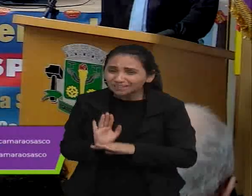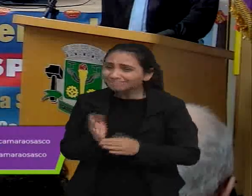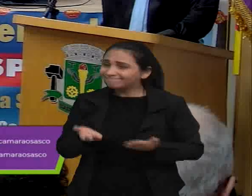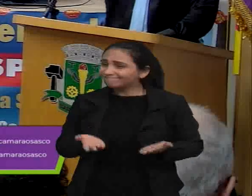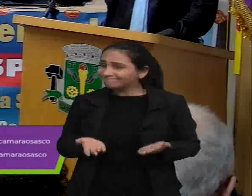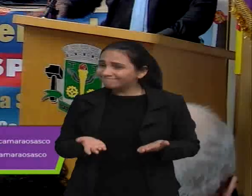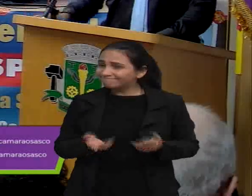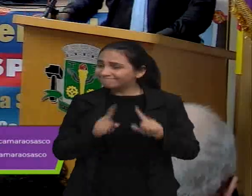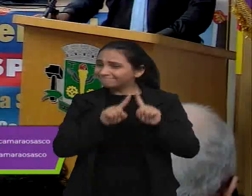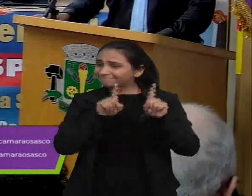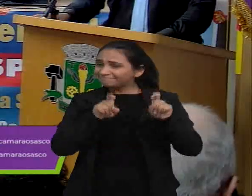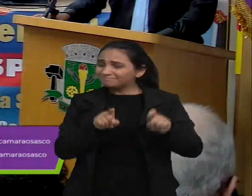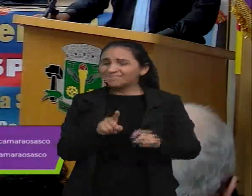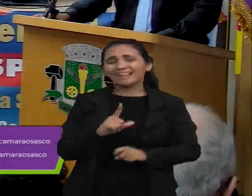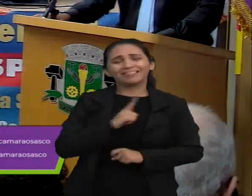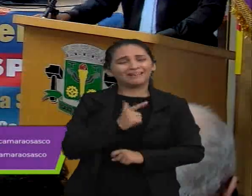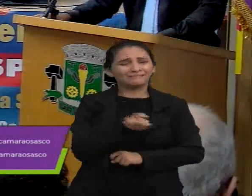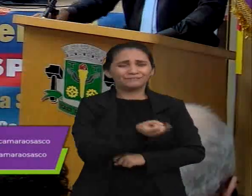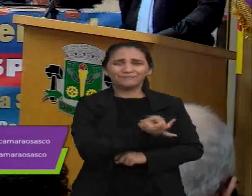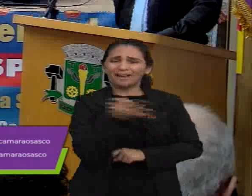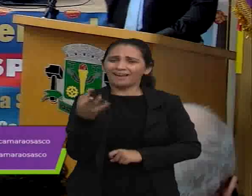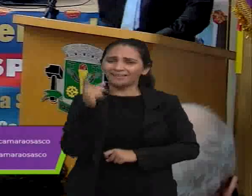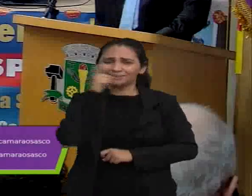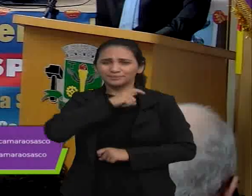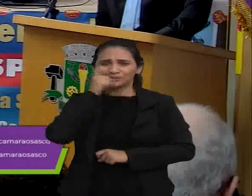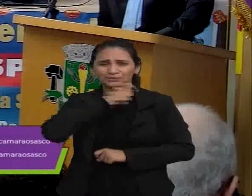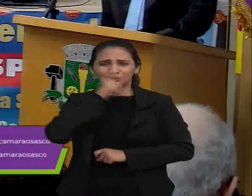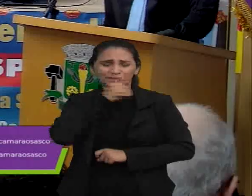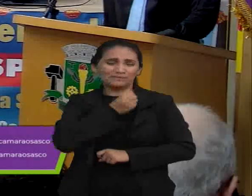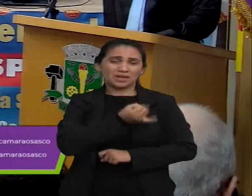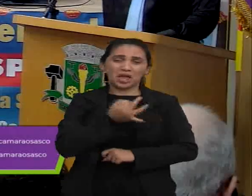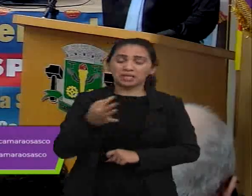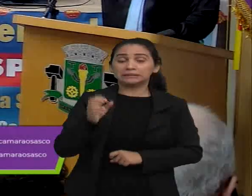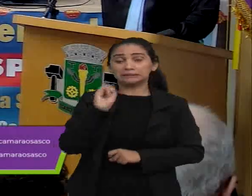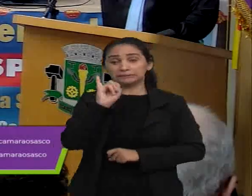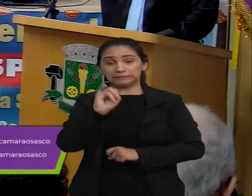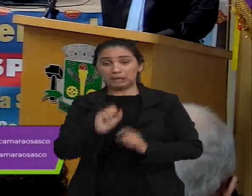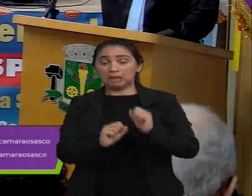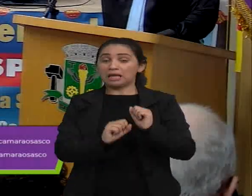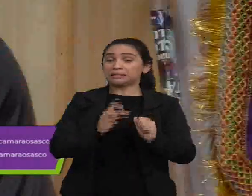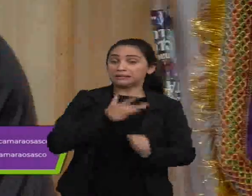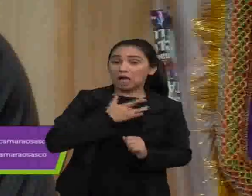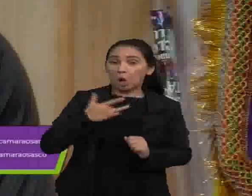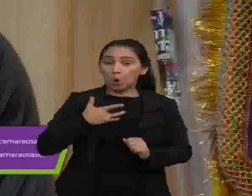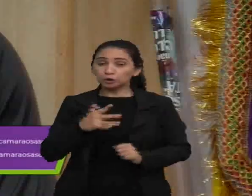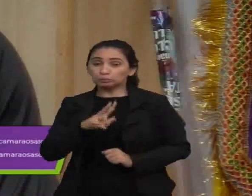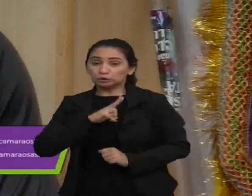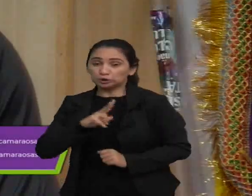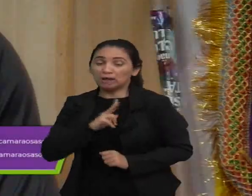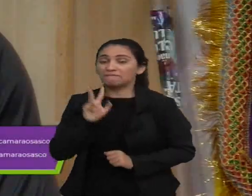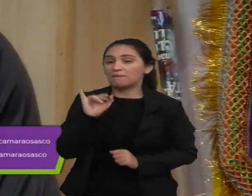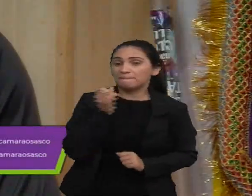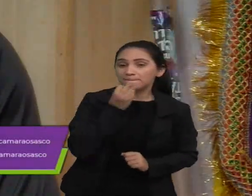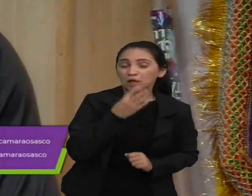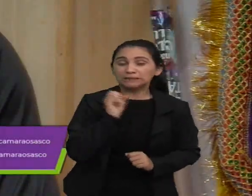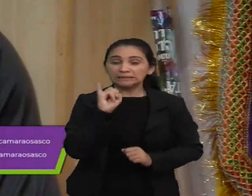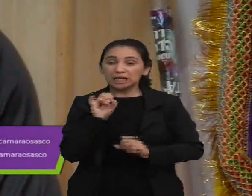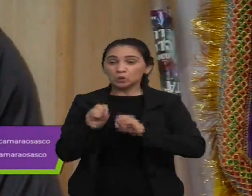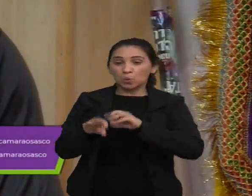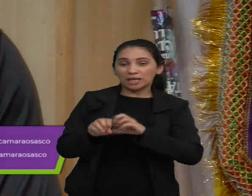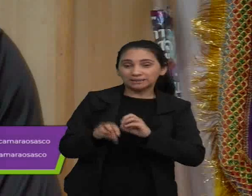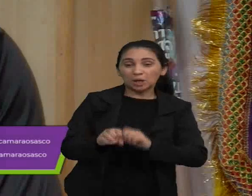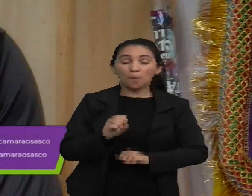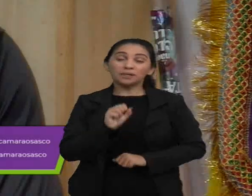N mentiras contadas para vocês se privatizar a saúde vai ficar bom se privatizar a educação vai ficar bom